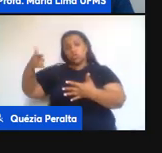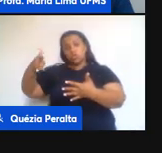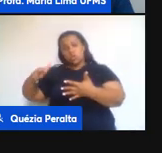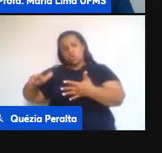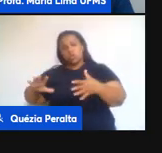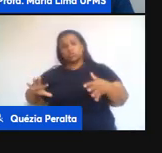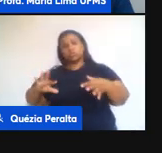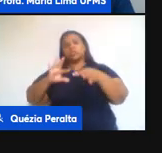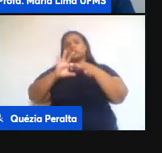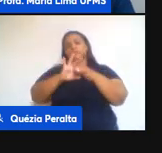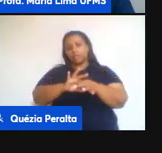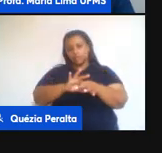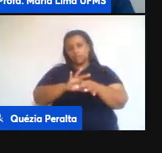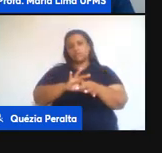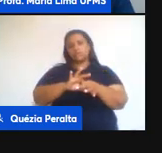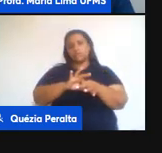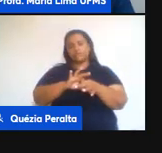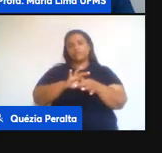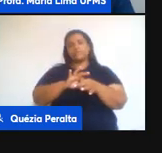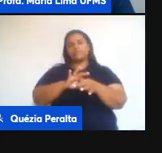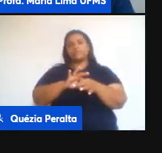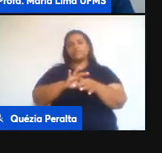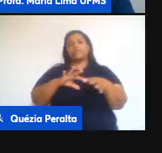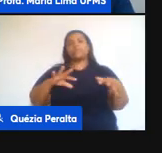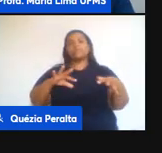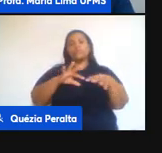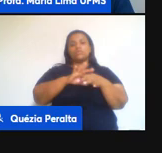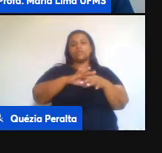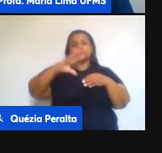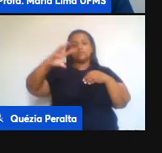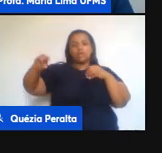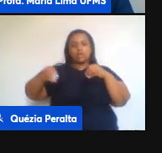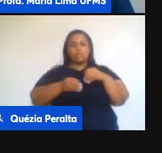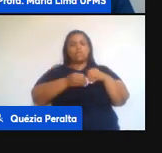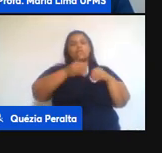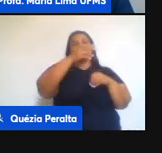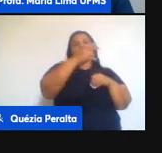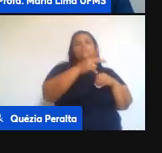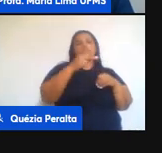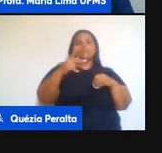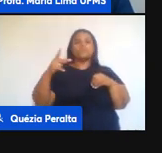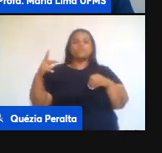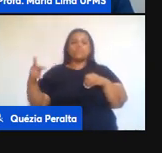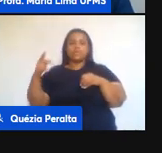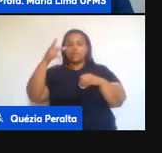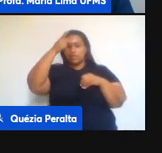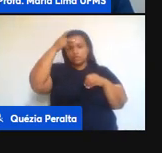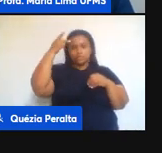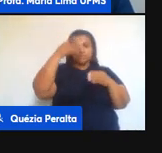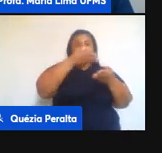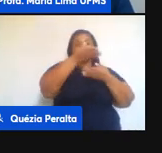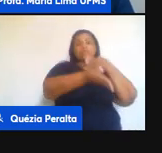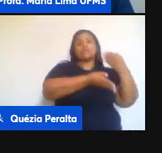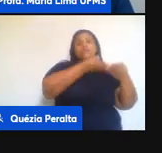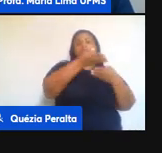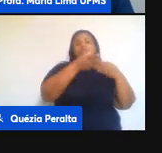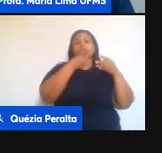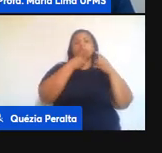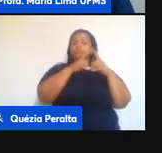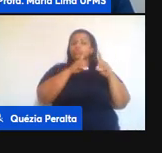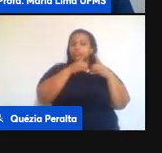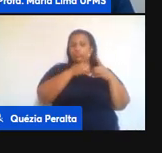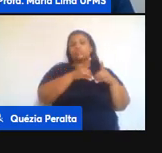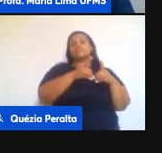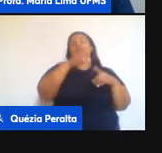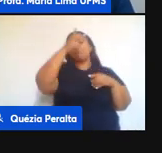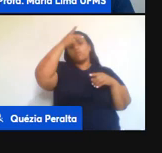que, para abordar o PPP, nós precisamos colocar as pessoas em relação, em discussão. As pessoas têm